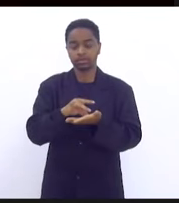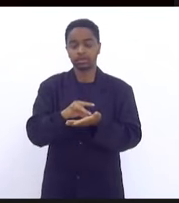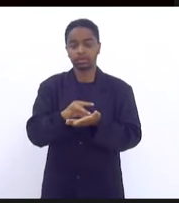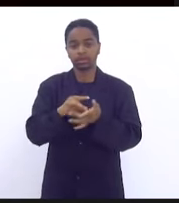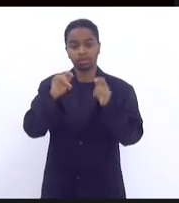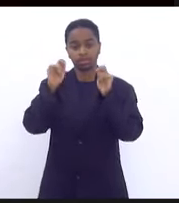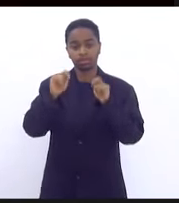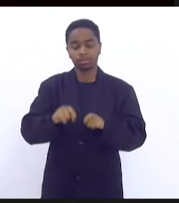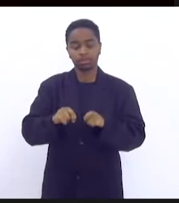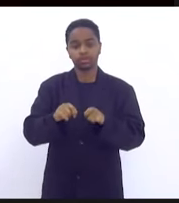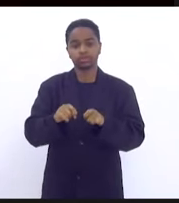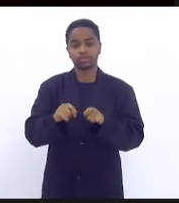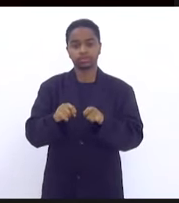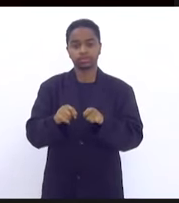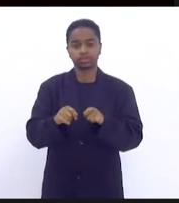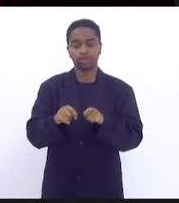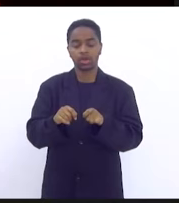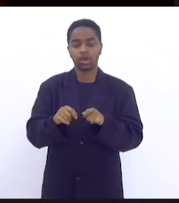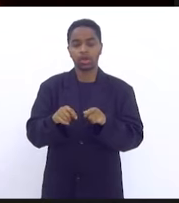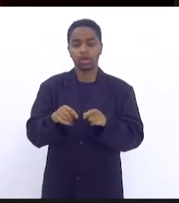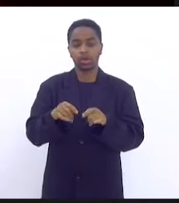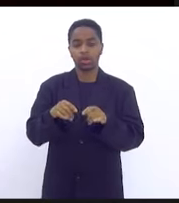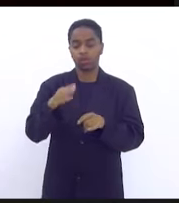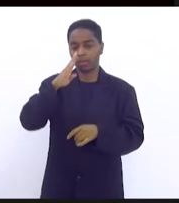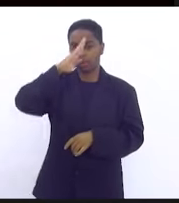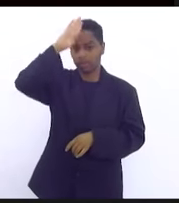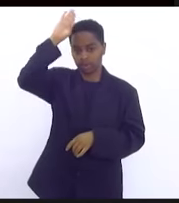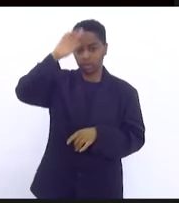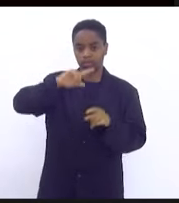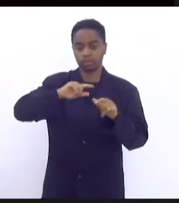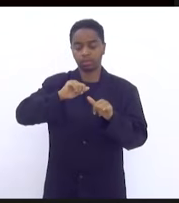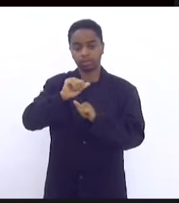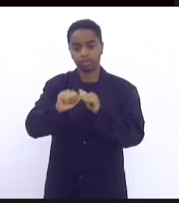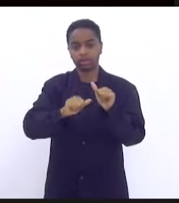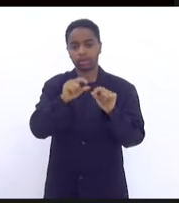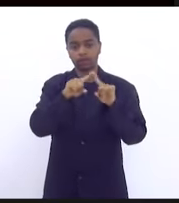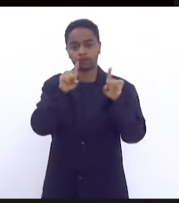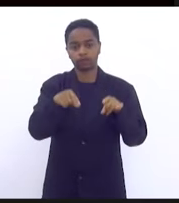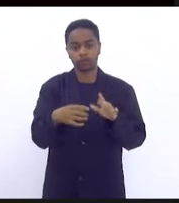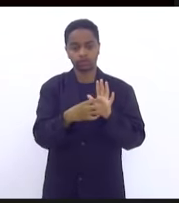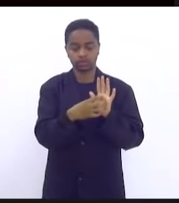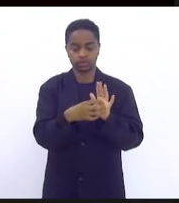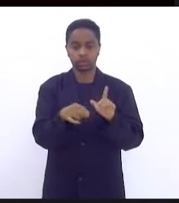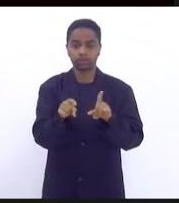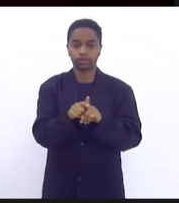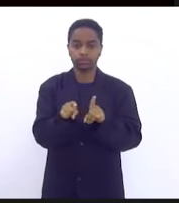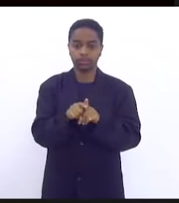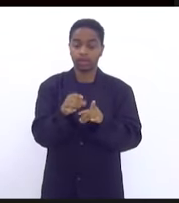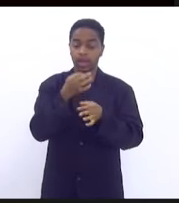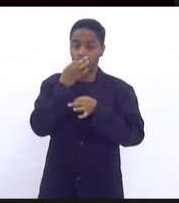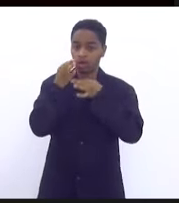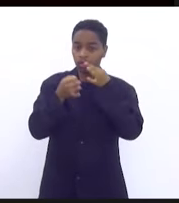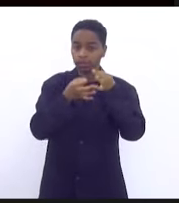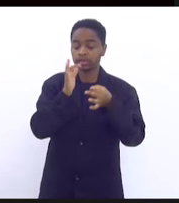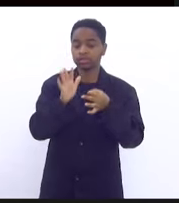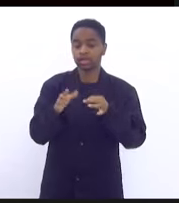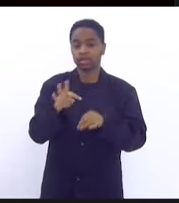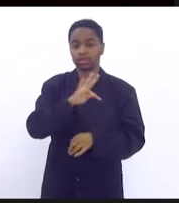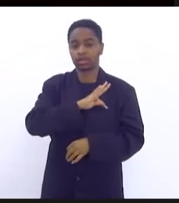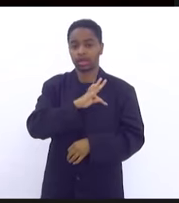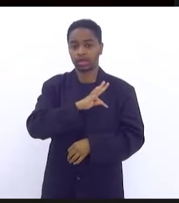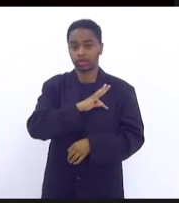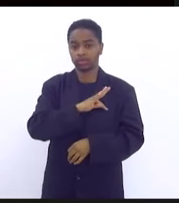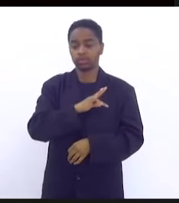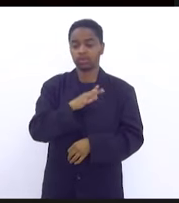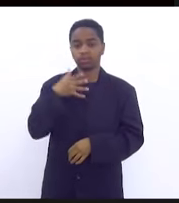da efetivação dos bombeiros temporários. Aliada a isso, os argumentos já técnicos apresentados aqui